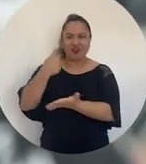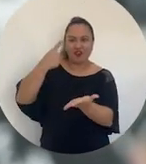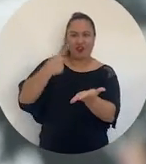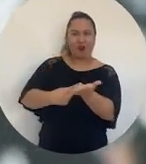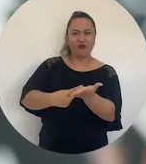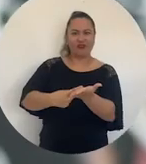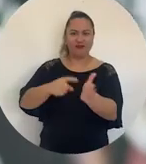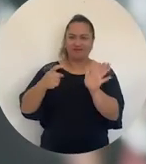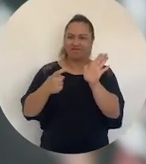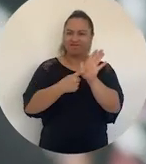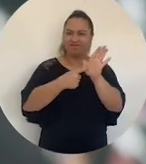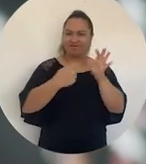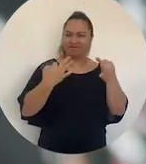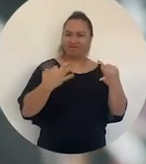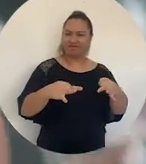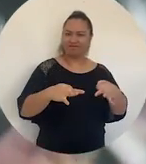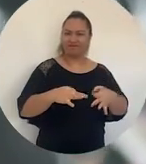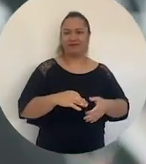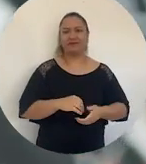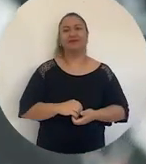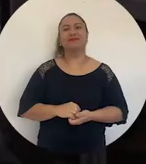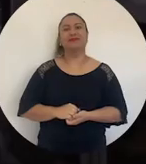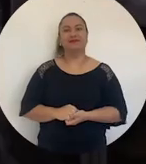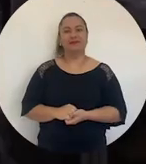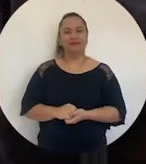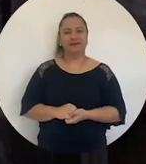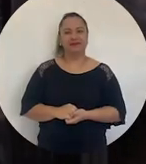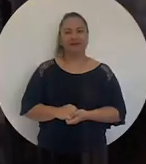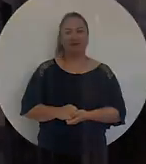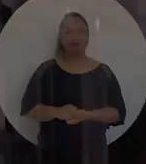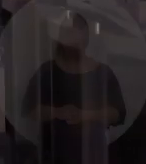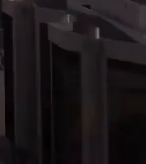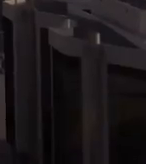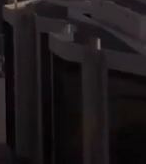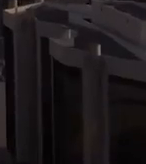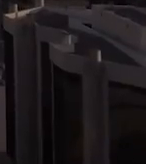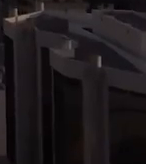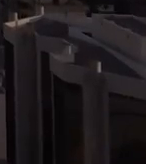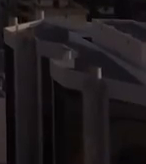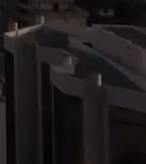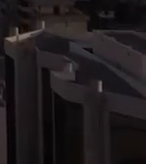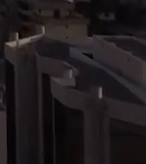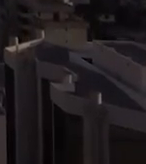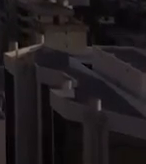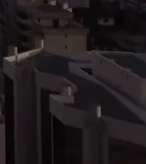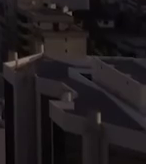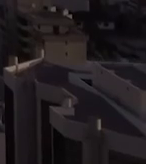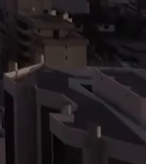comparar e ter certeza, aperta 13 e confirma. Caxias pra frente com o Pepe.